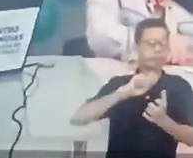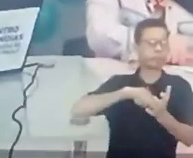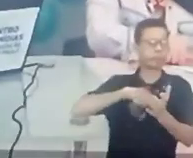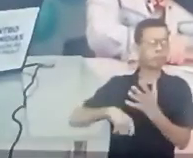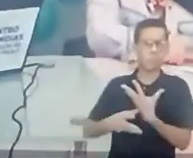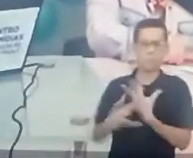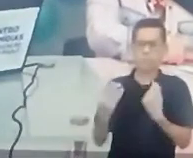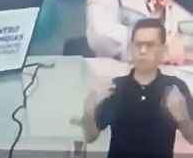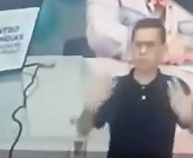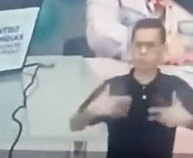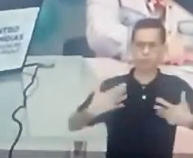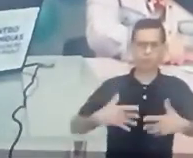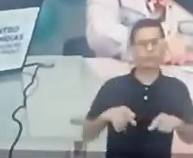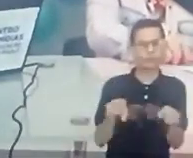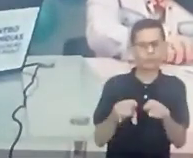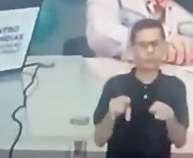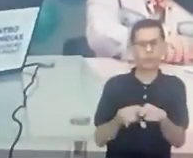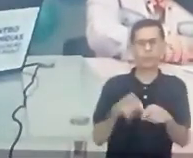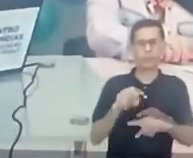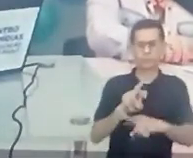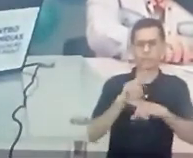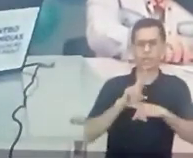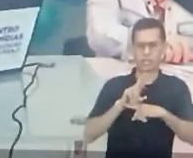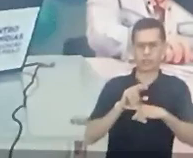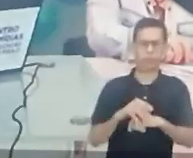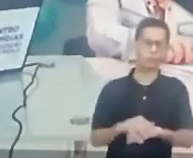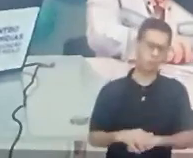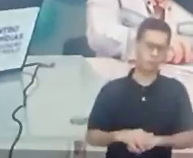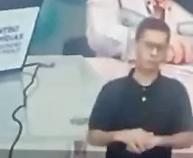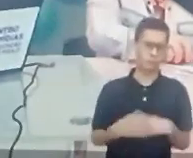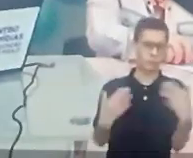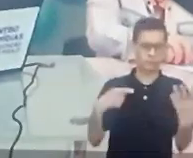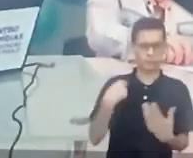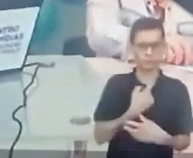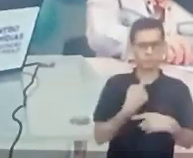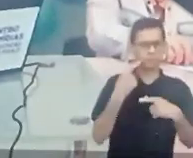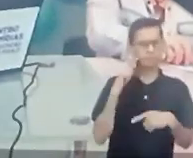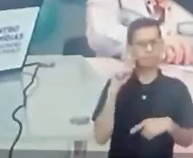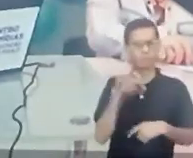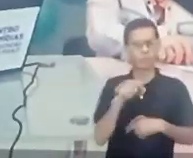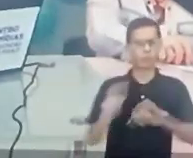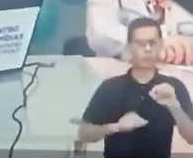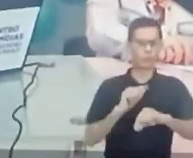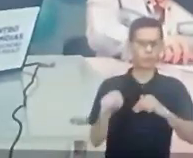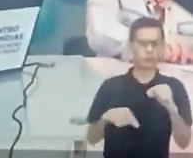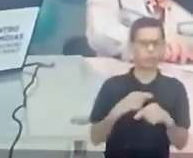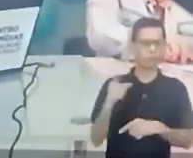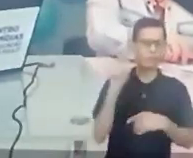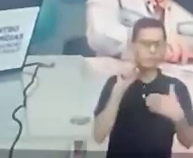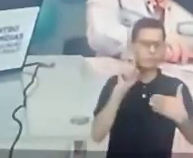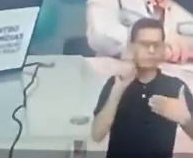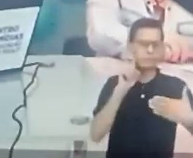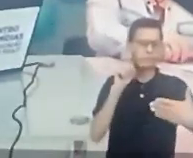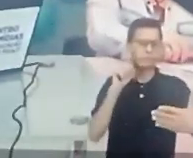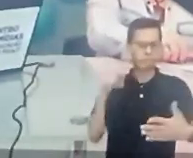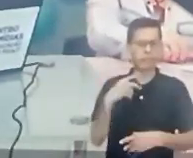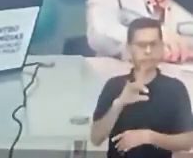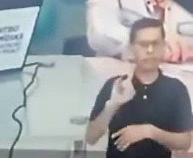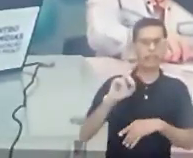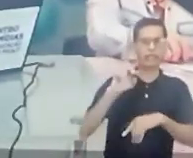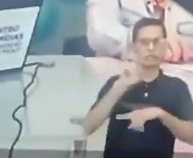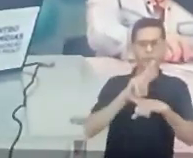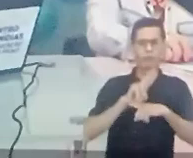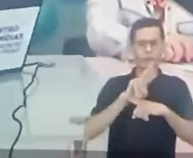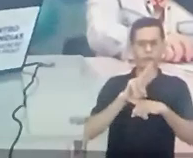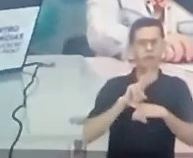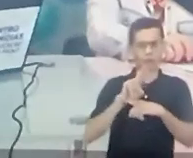provimento também de recursos. Quando a gente verificar que diariamente teremos recurso, é muito importante que o diretor